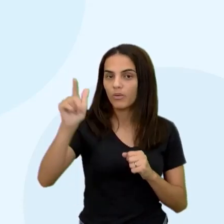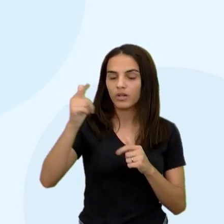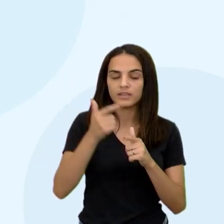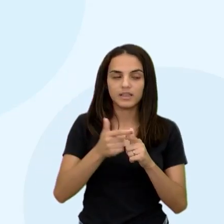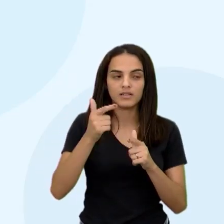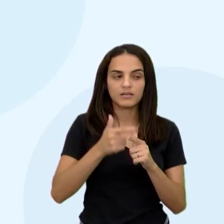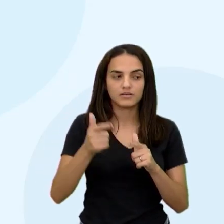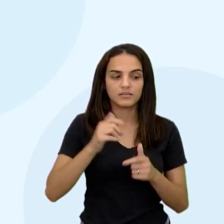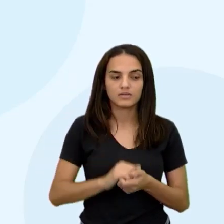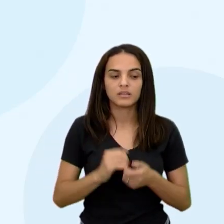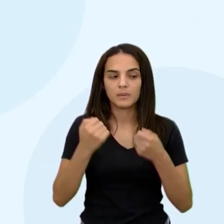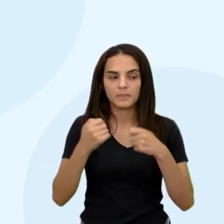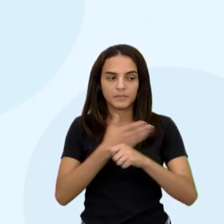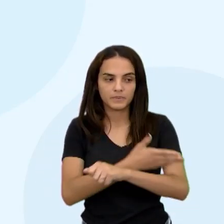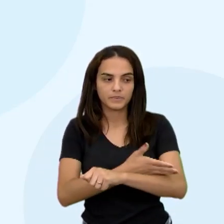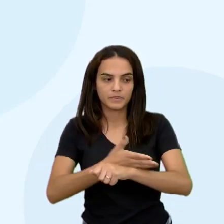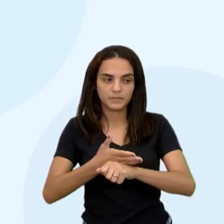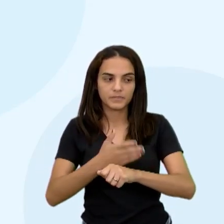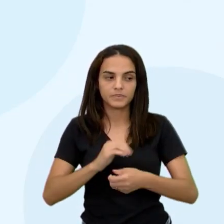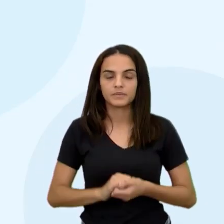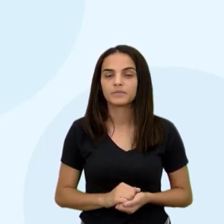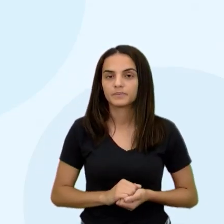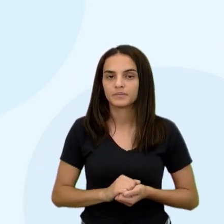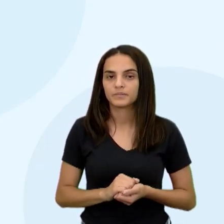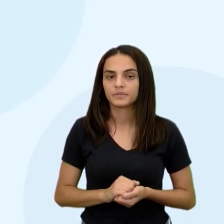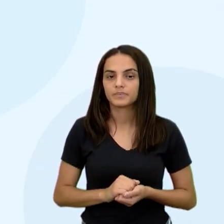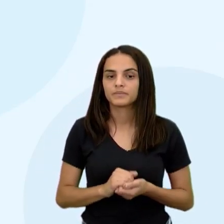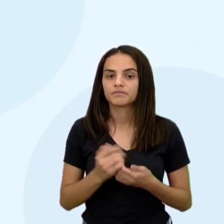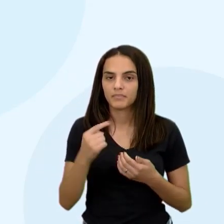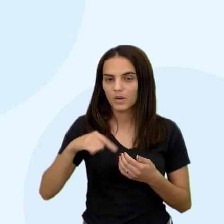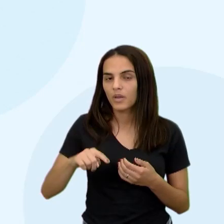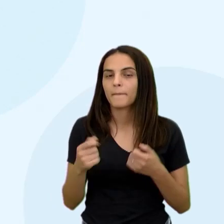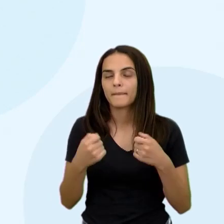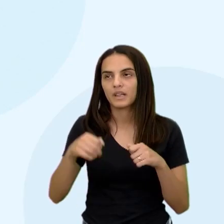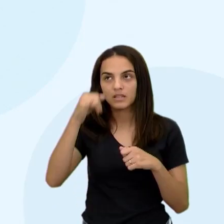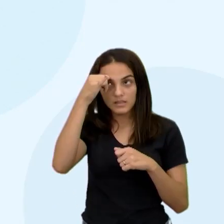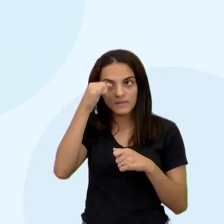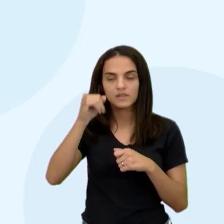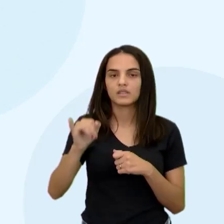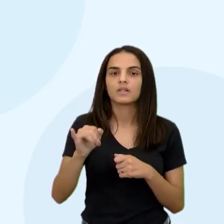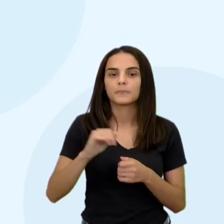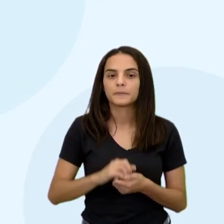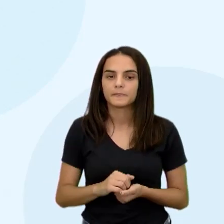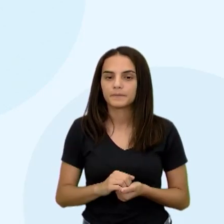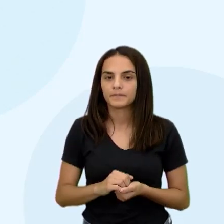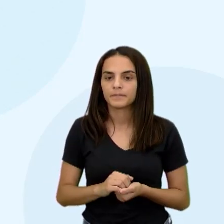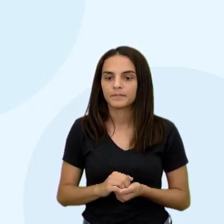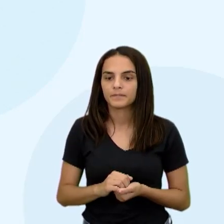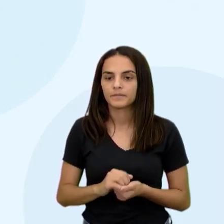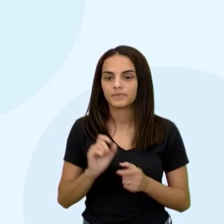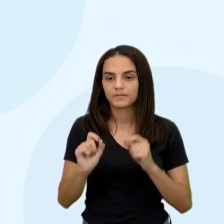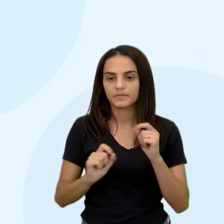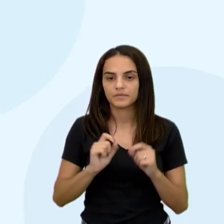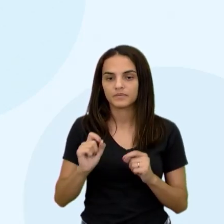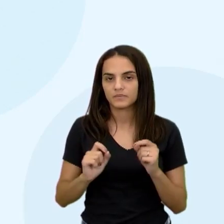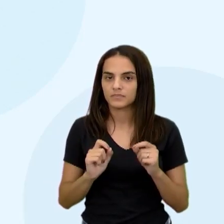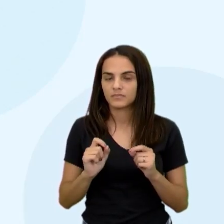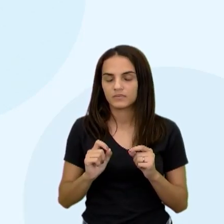que costuma acontecer muito em entrevistas, né, em falas, e que a gente deve evitar nas entrevistas, é